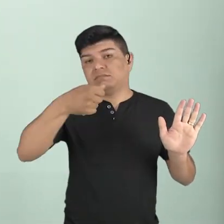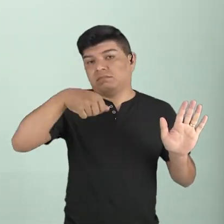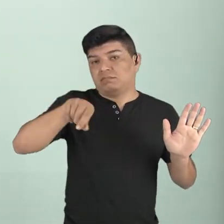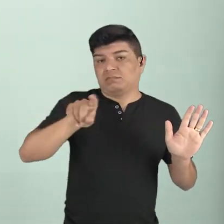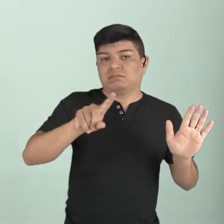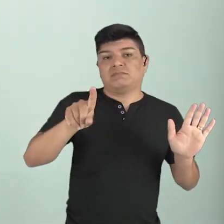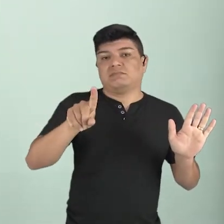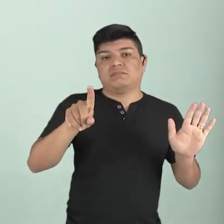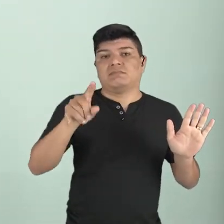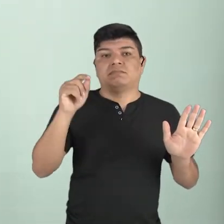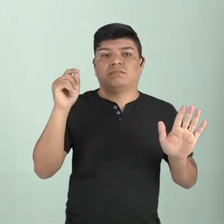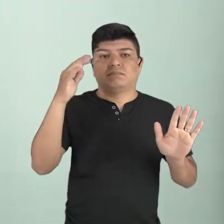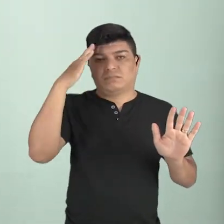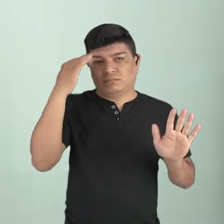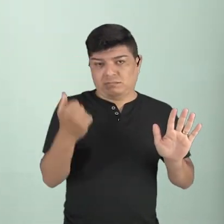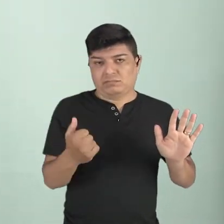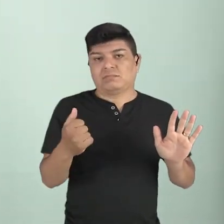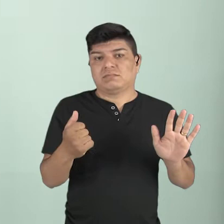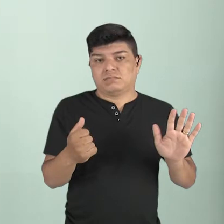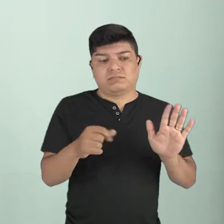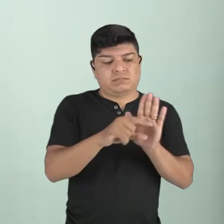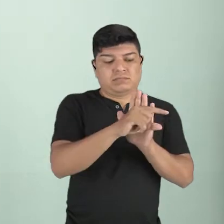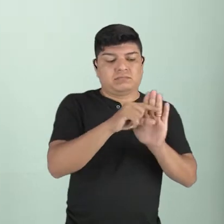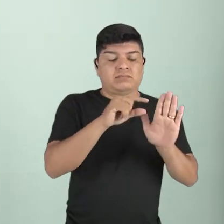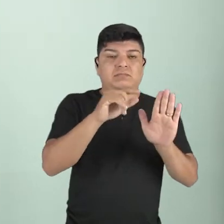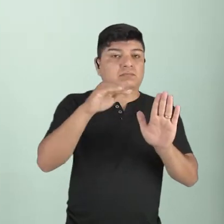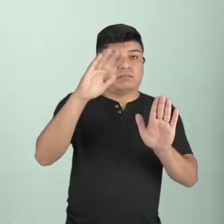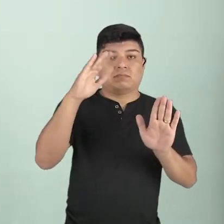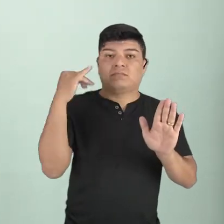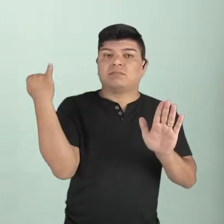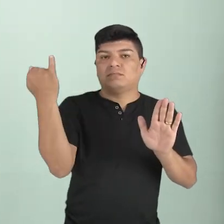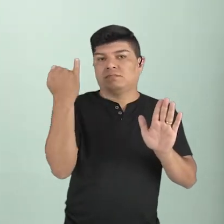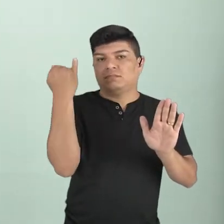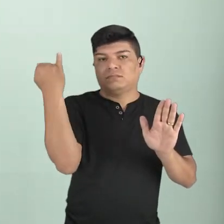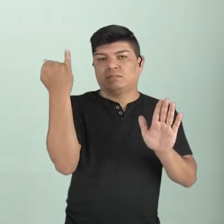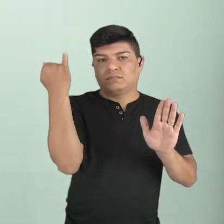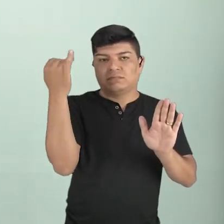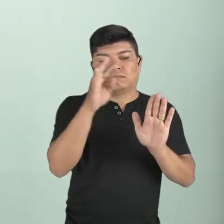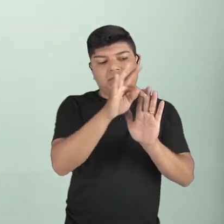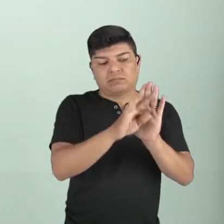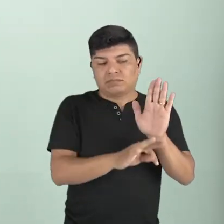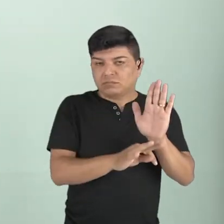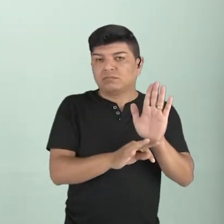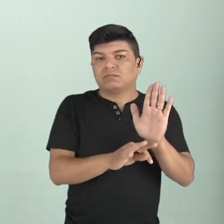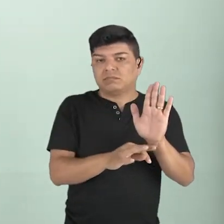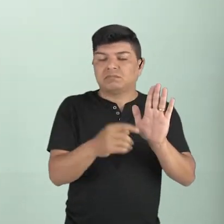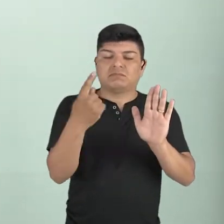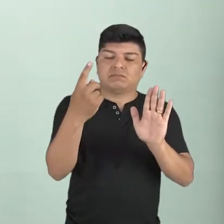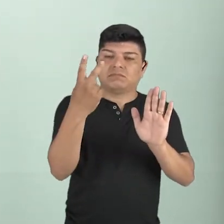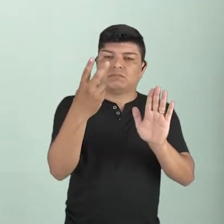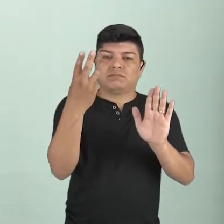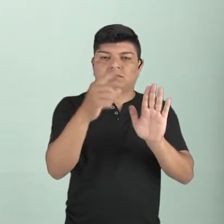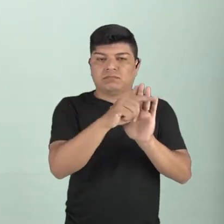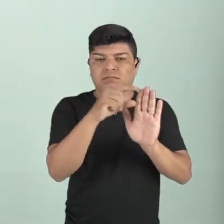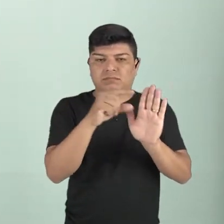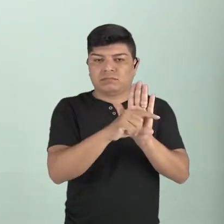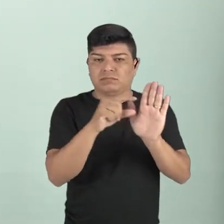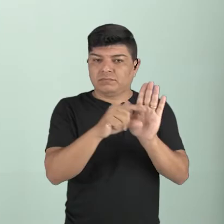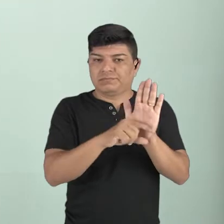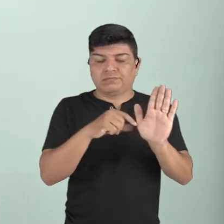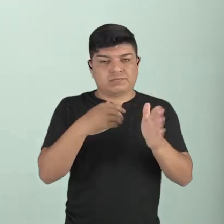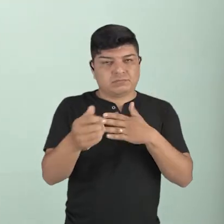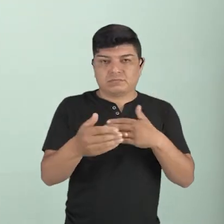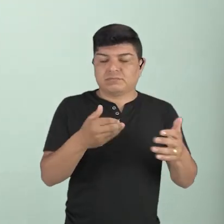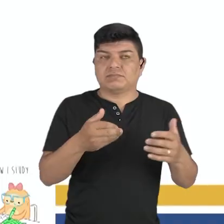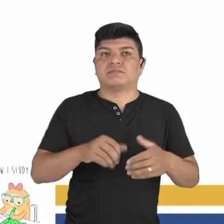você vai grifar sempre a mesma coisa? Grifar uma a mais importante. Pode ser em 1, 2 parágrafos, tanto faz,